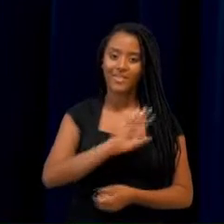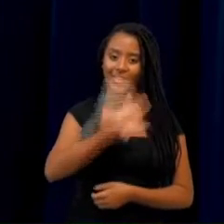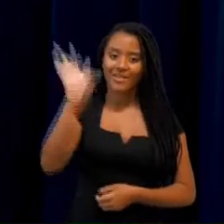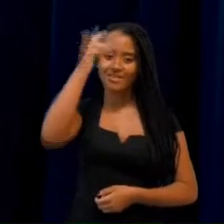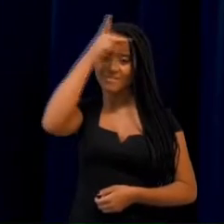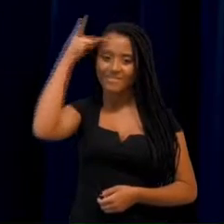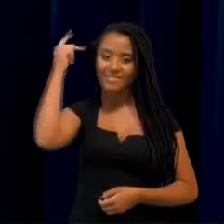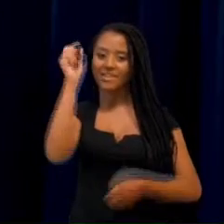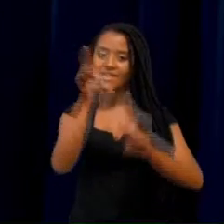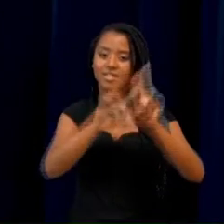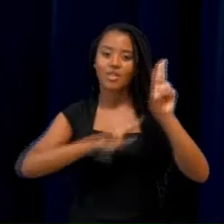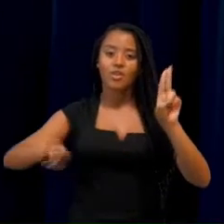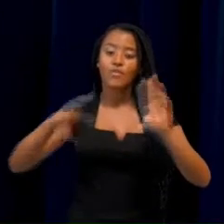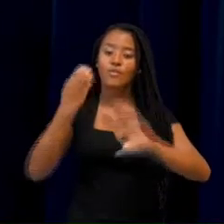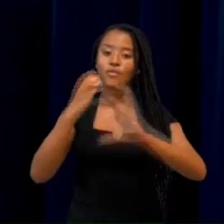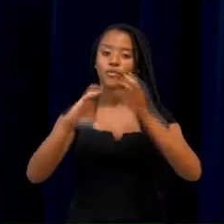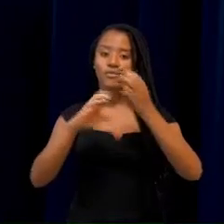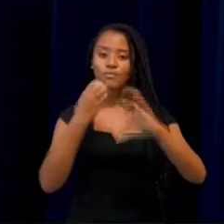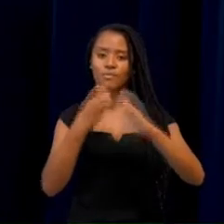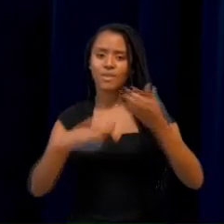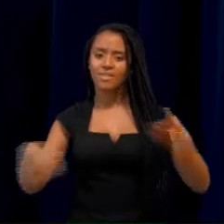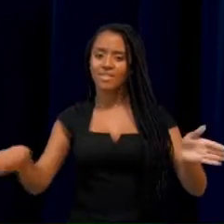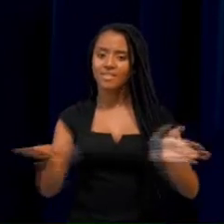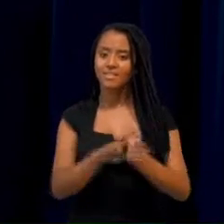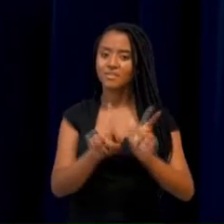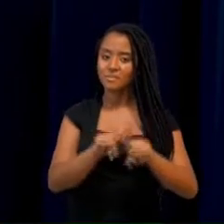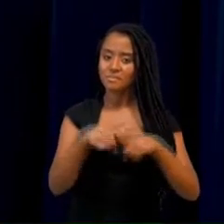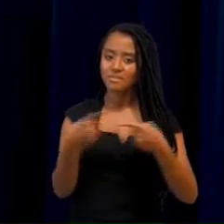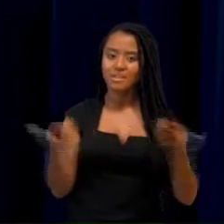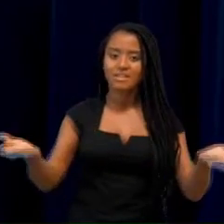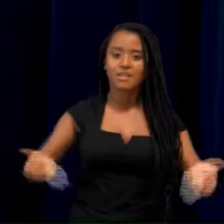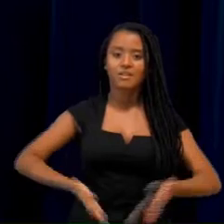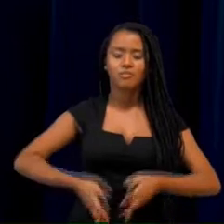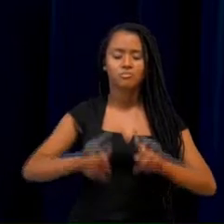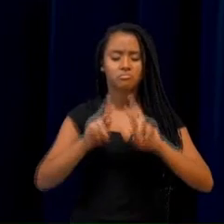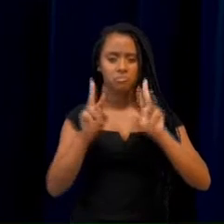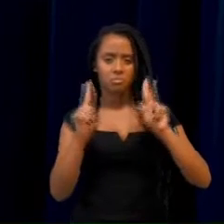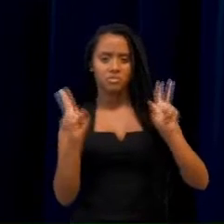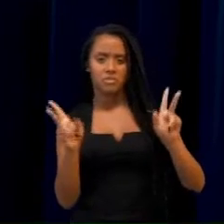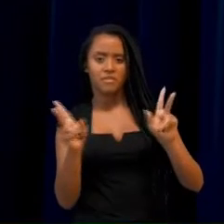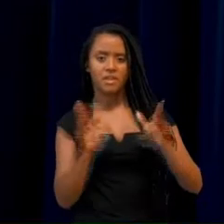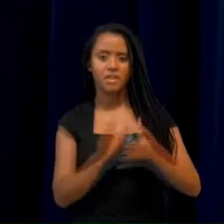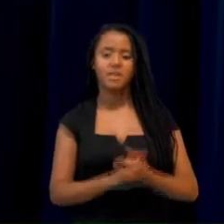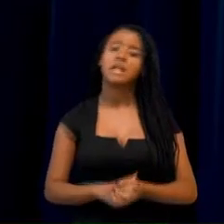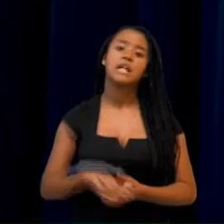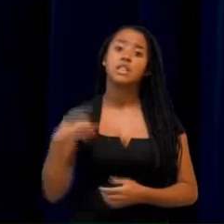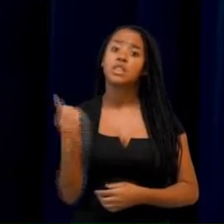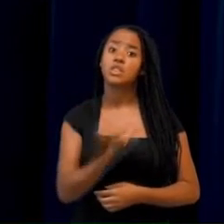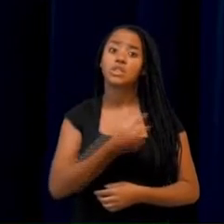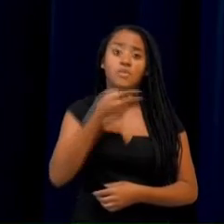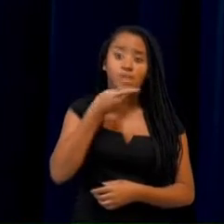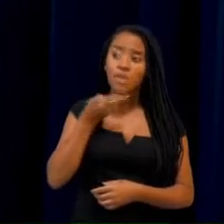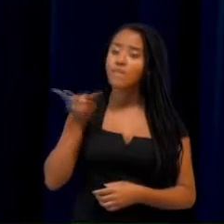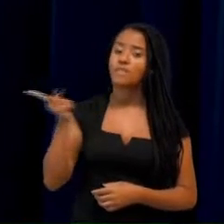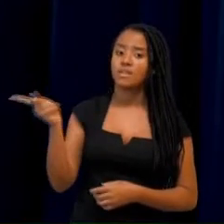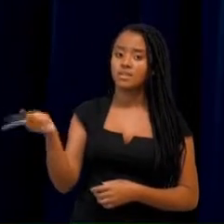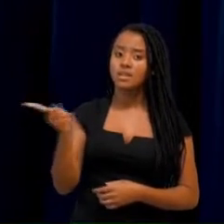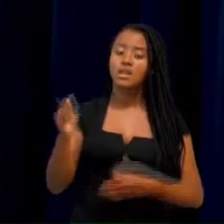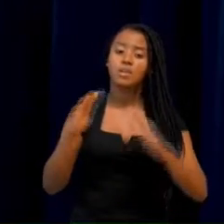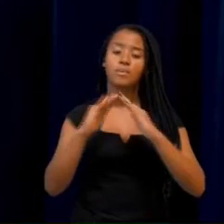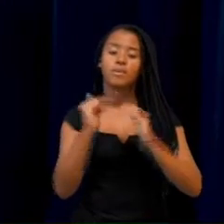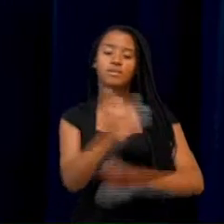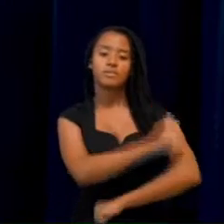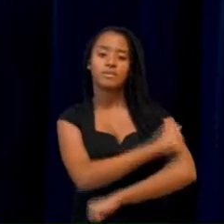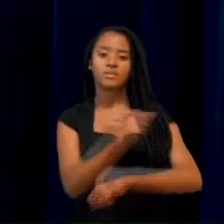E aí o fangel comunica tá chegando mas dessa vez um pouquinho diferente a gente vai est visitando a moradia